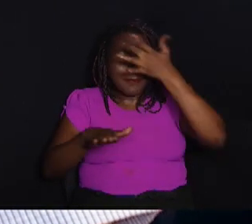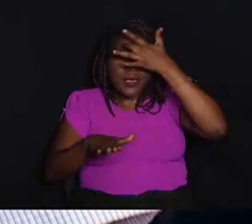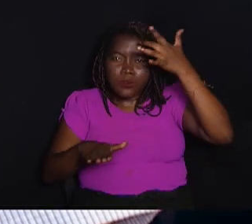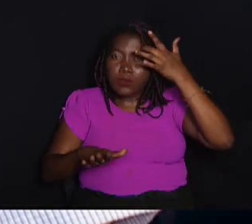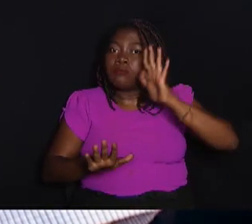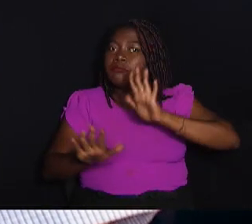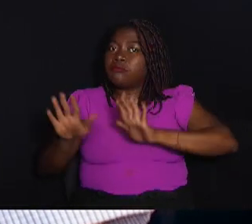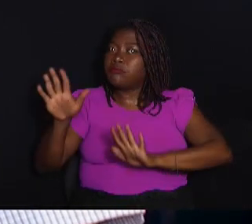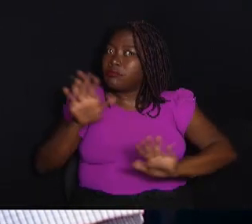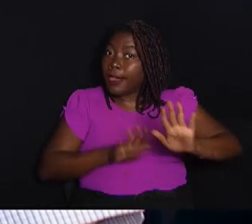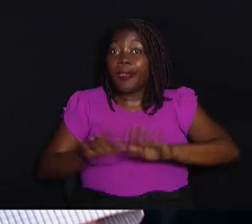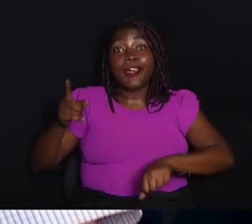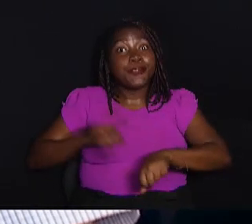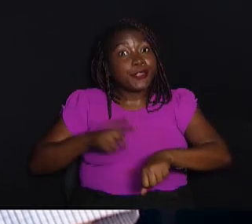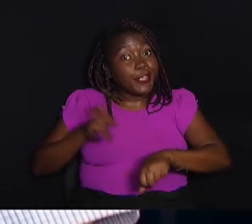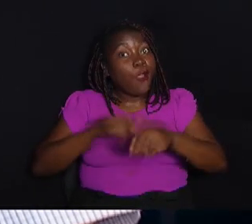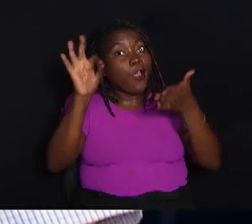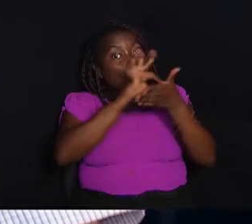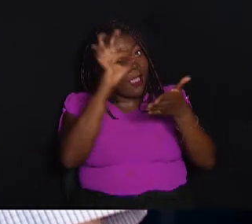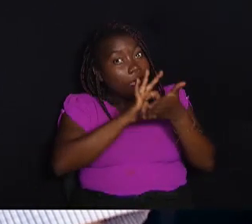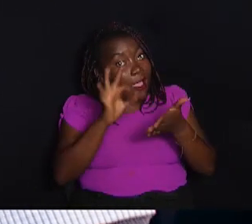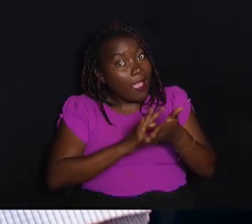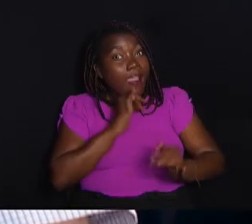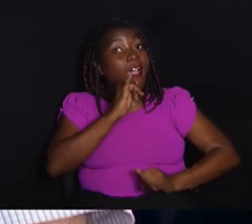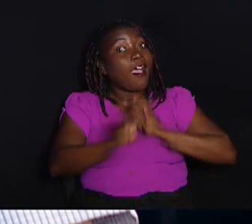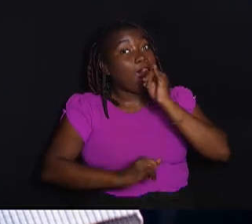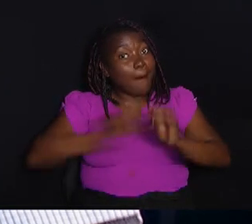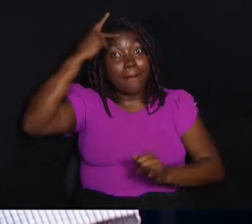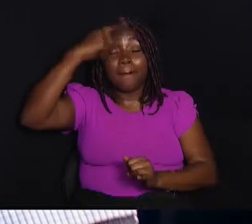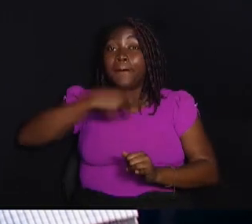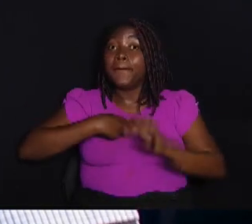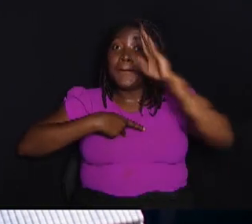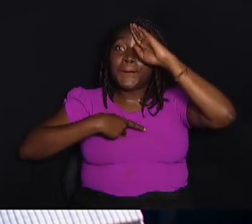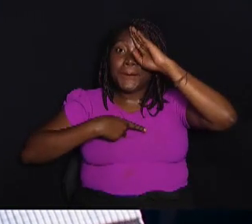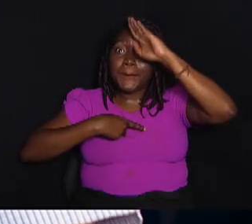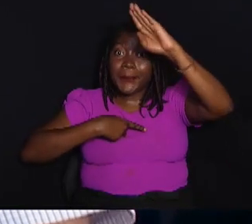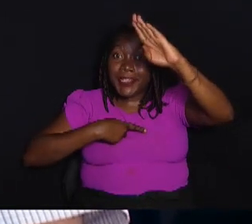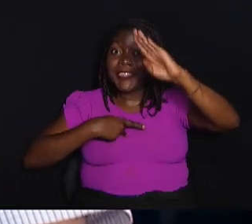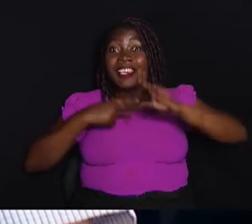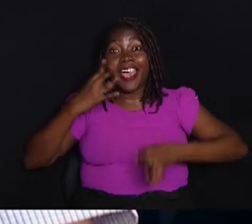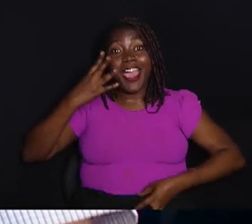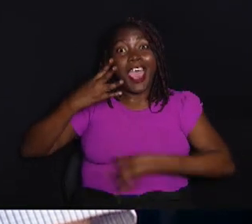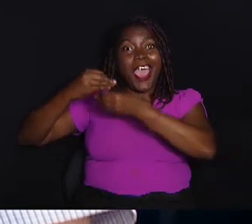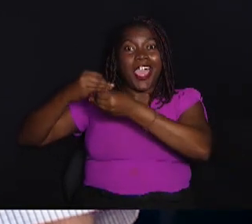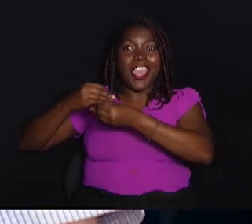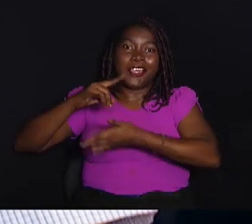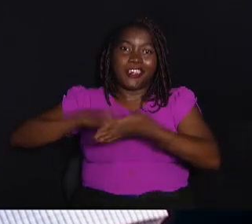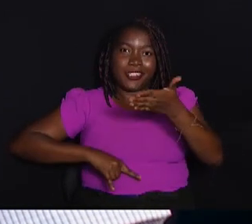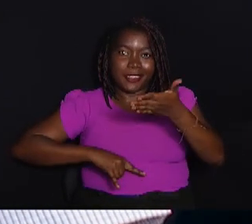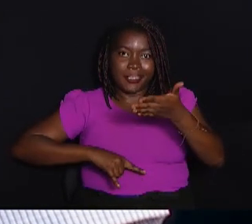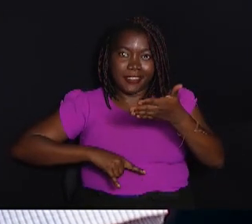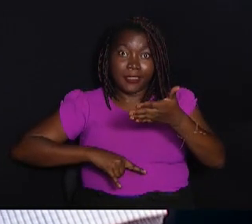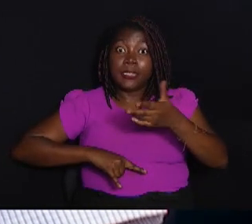cuidado na hora de preencher os dados pessoais e principalmente anexar os documentos